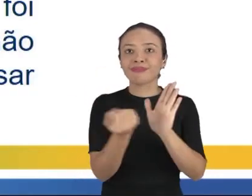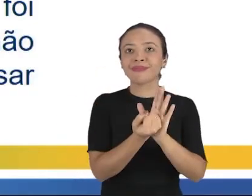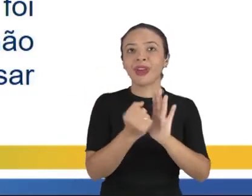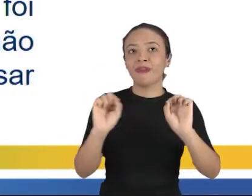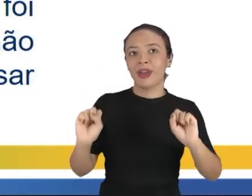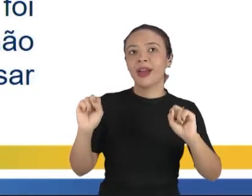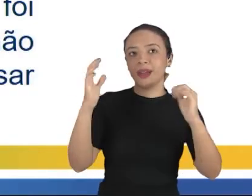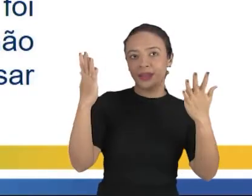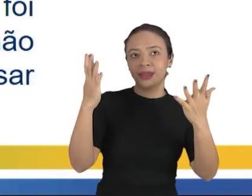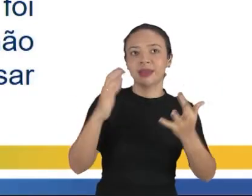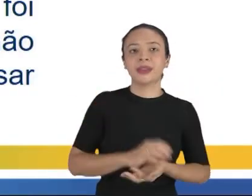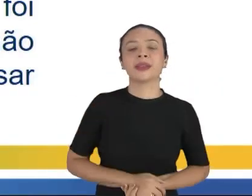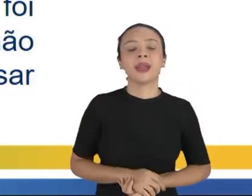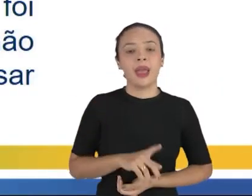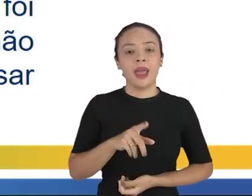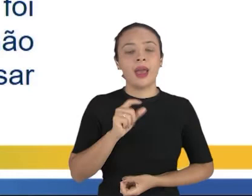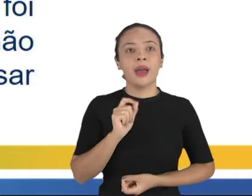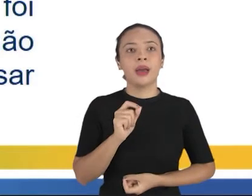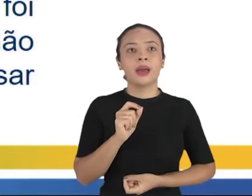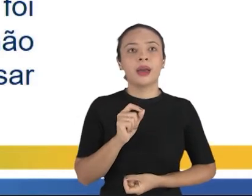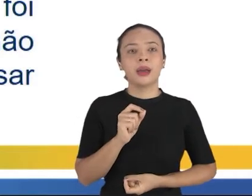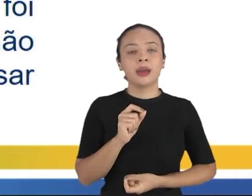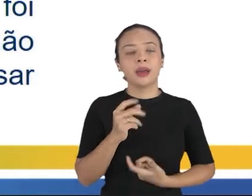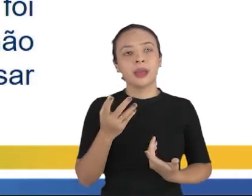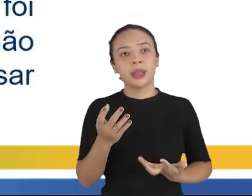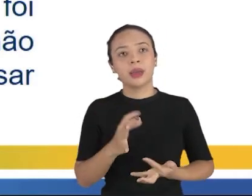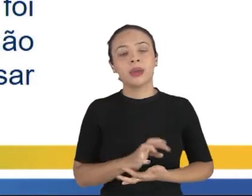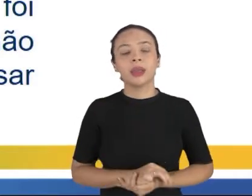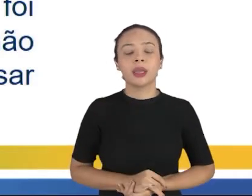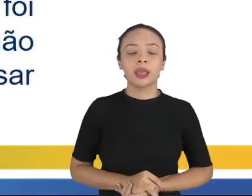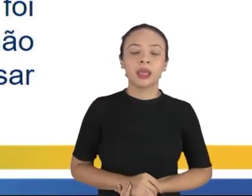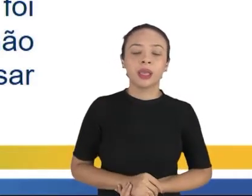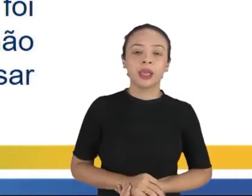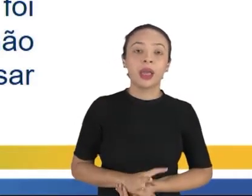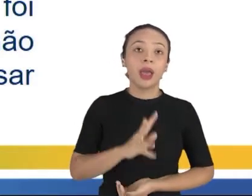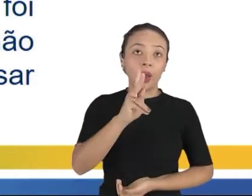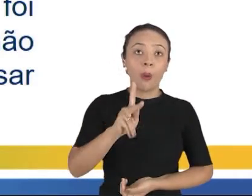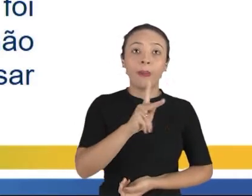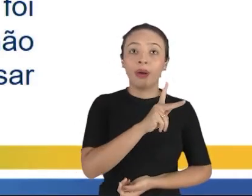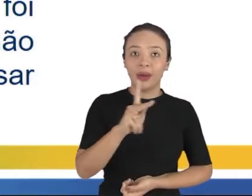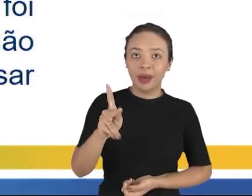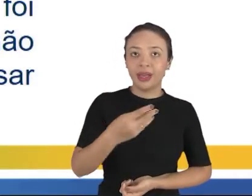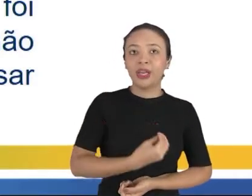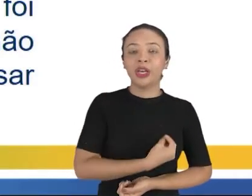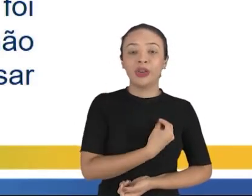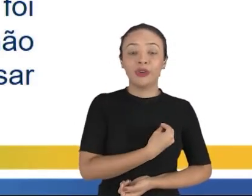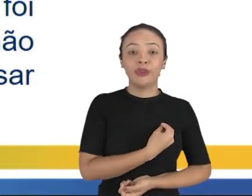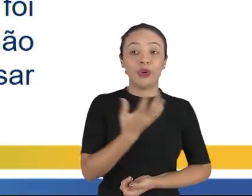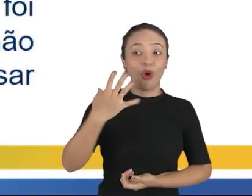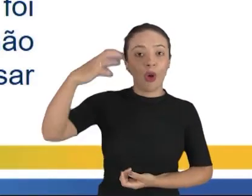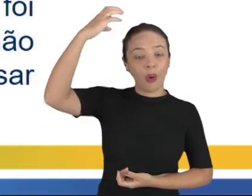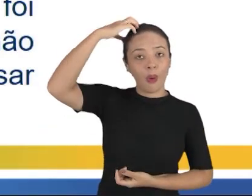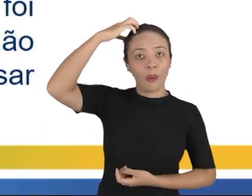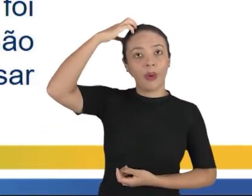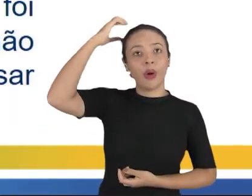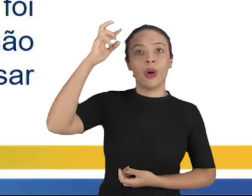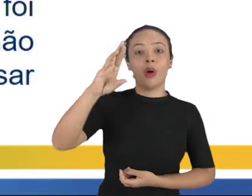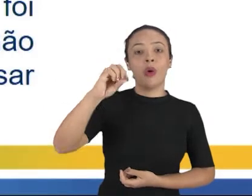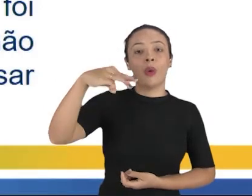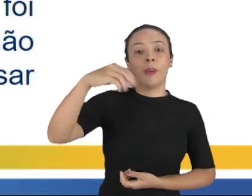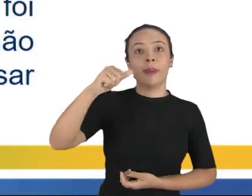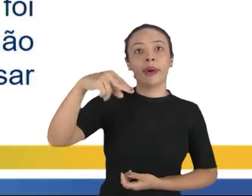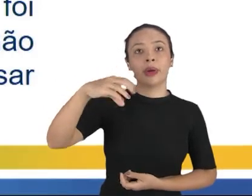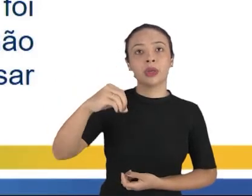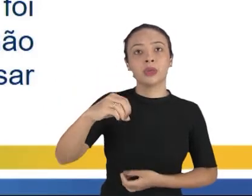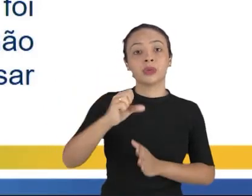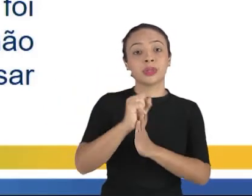celebração aí do Dia dos Namorados, né? Vamos relembrar então. Diz assim: o bispo Valentim viveu no Império Romano no século III.